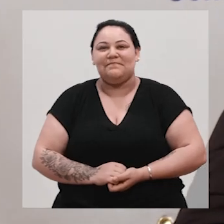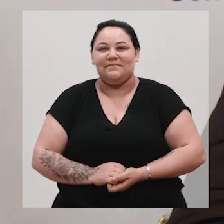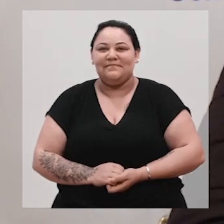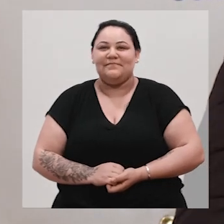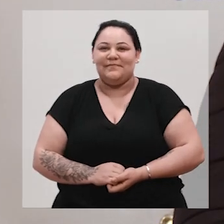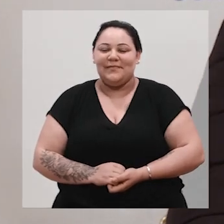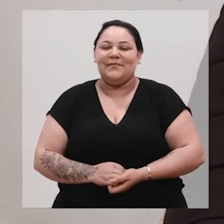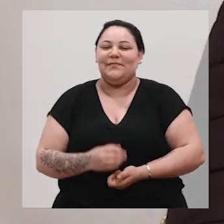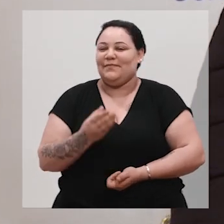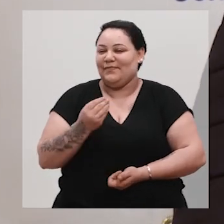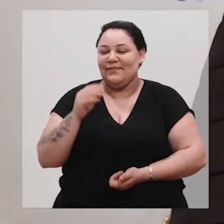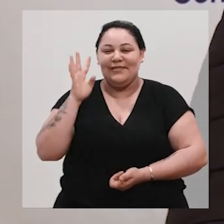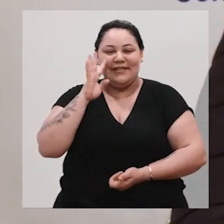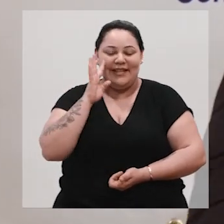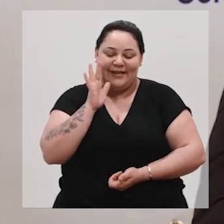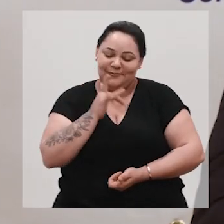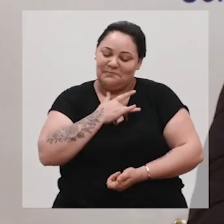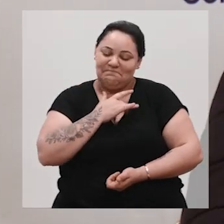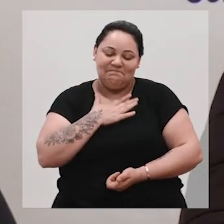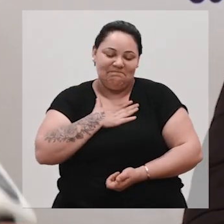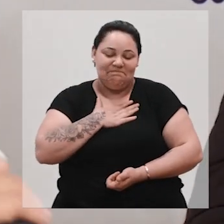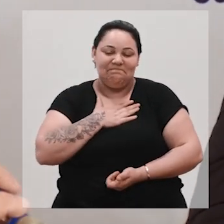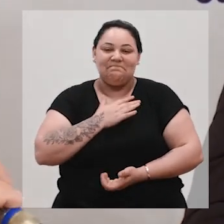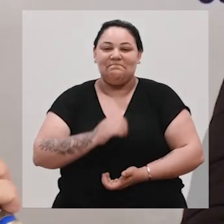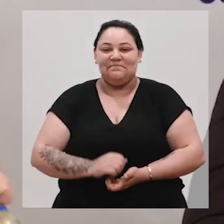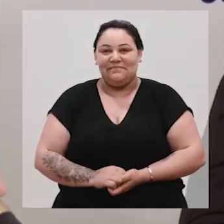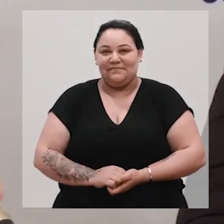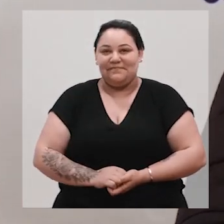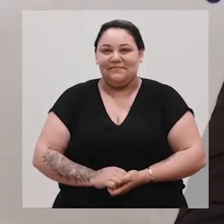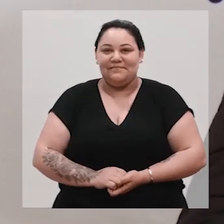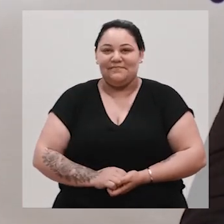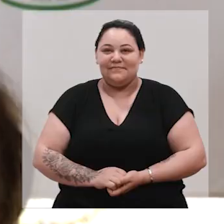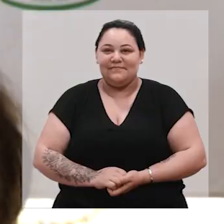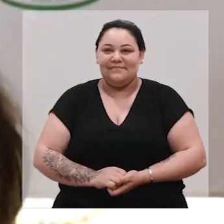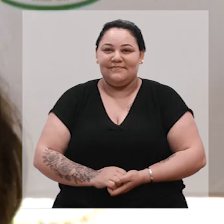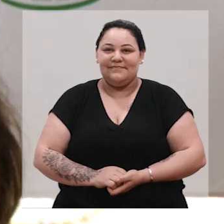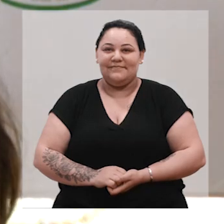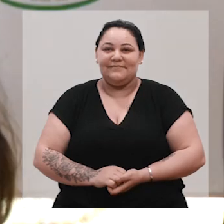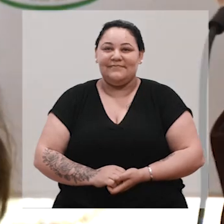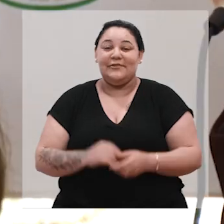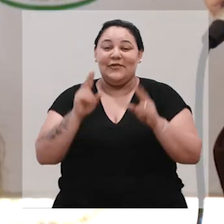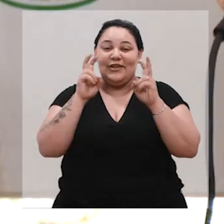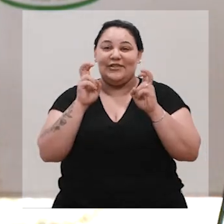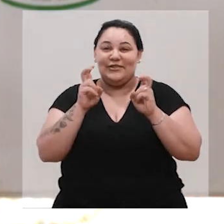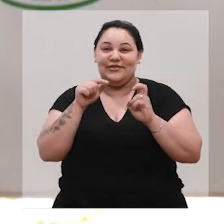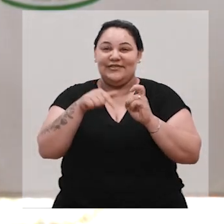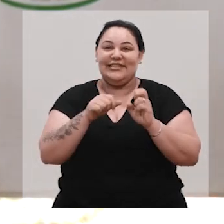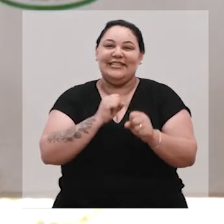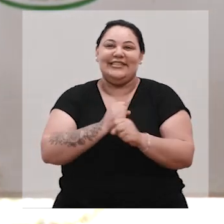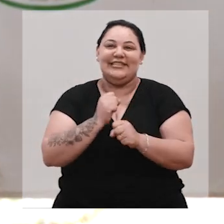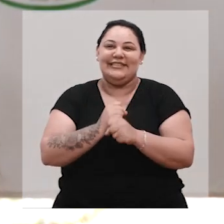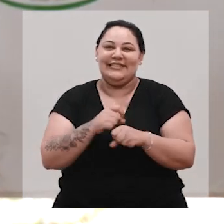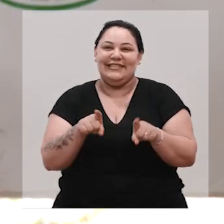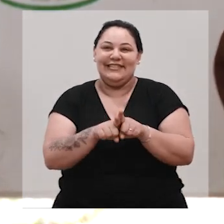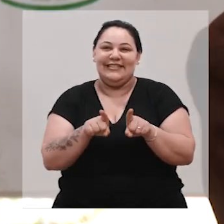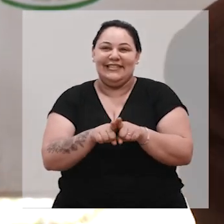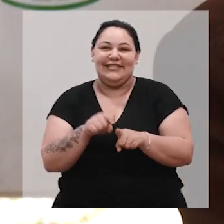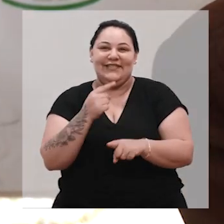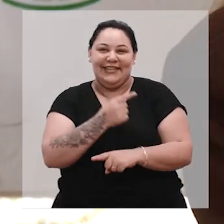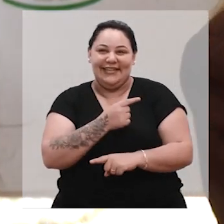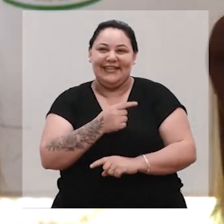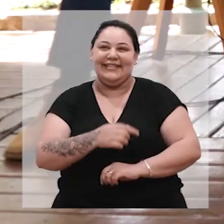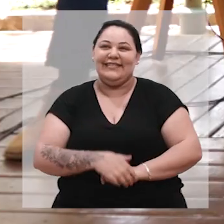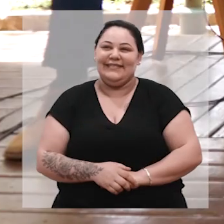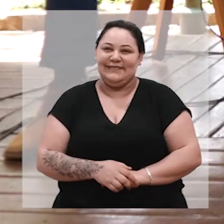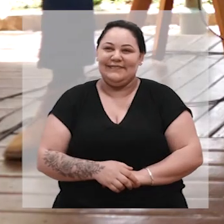recordações, né? Então, é bem tocante para mim mesmo. O tema deste ano casa com a Rose também,